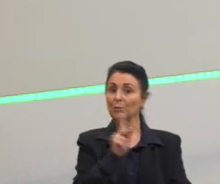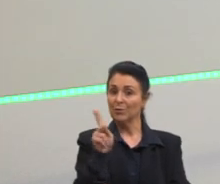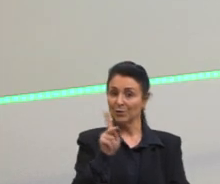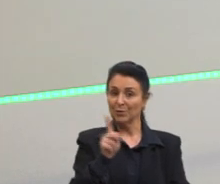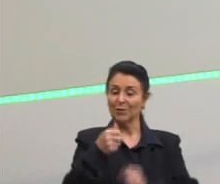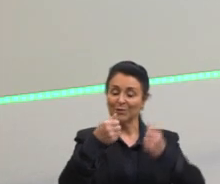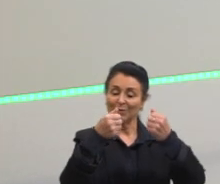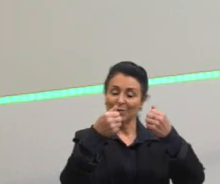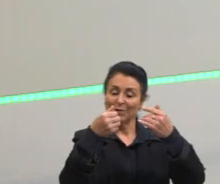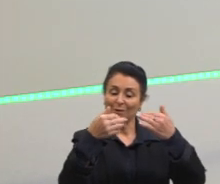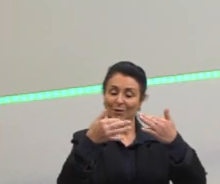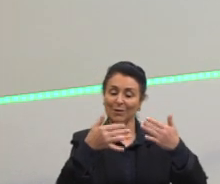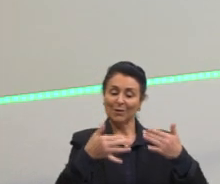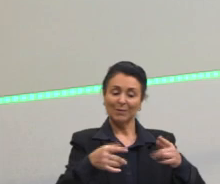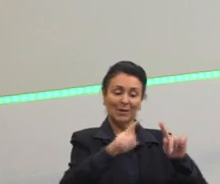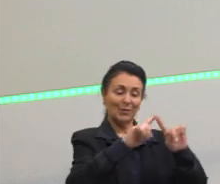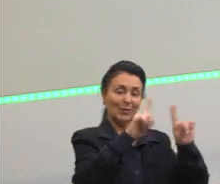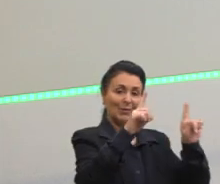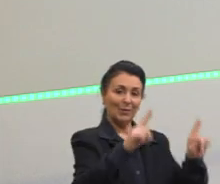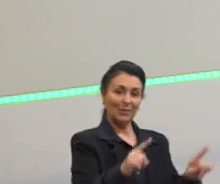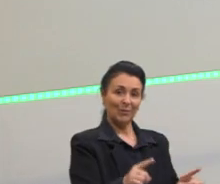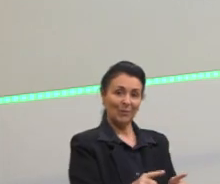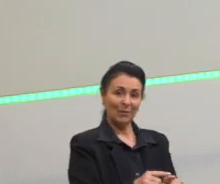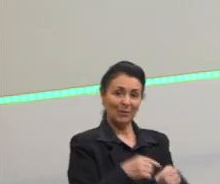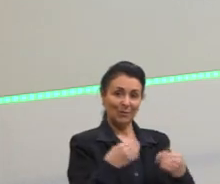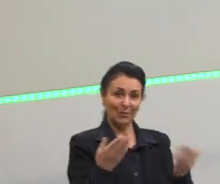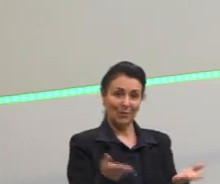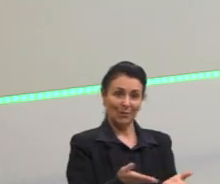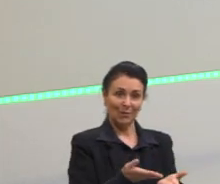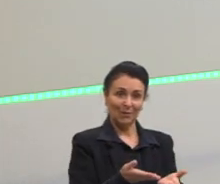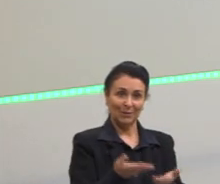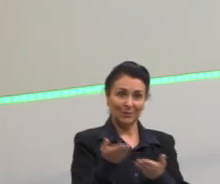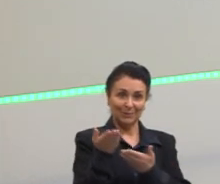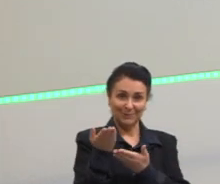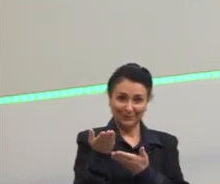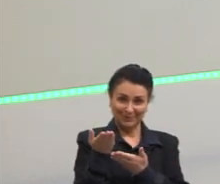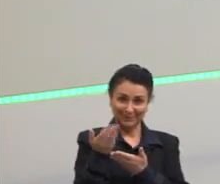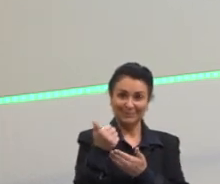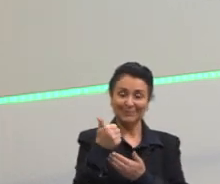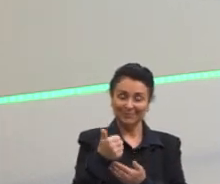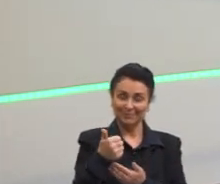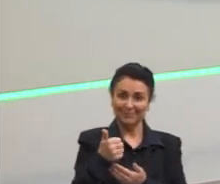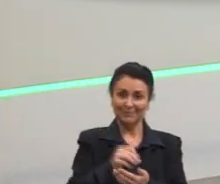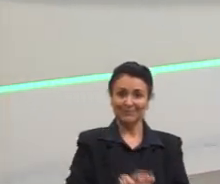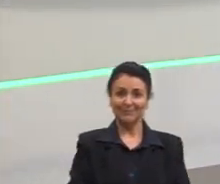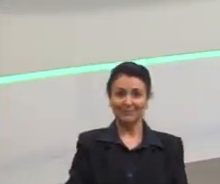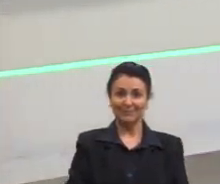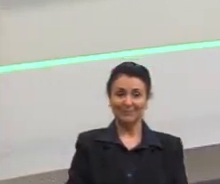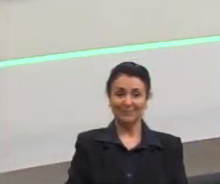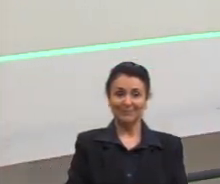mais detalhada para ficar mais claro por para que a gente entenda melhor o passo a passo ok